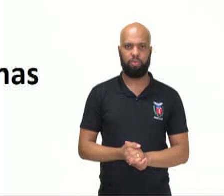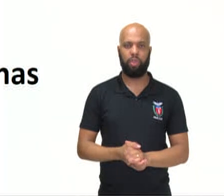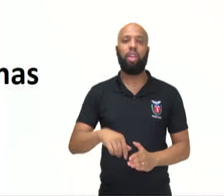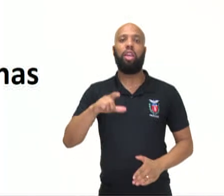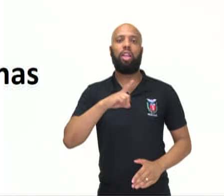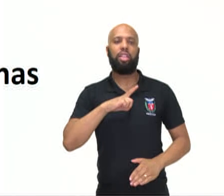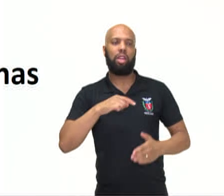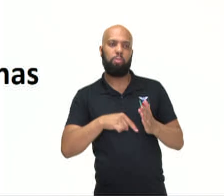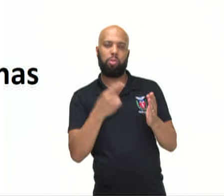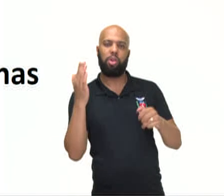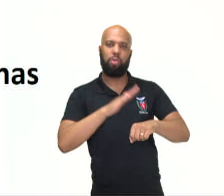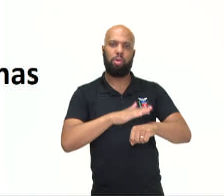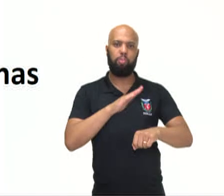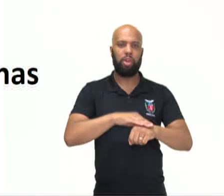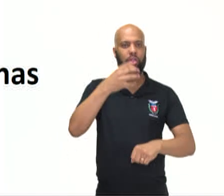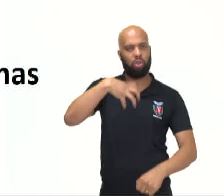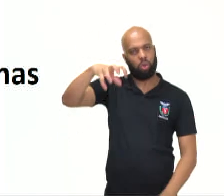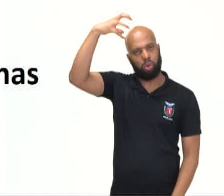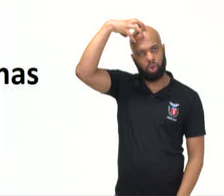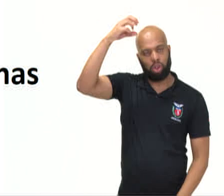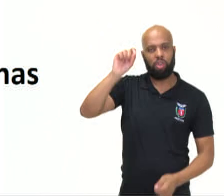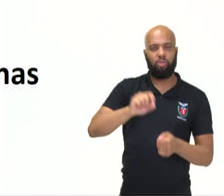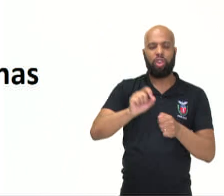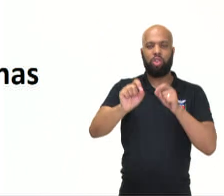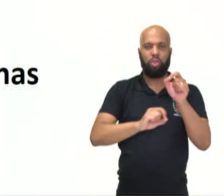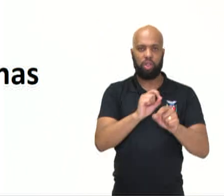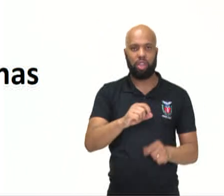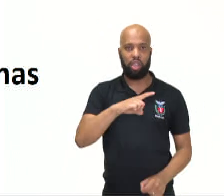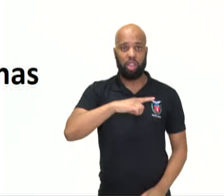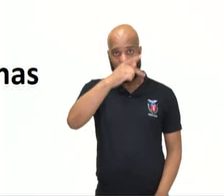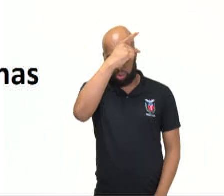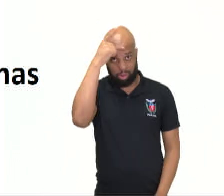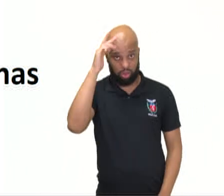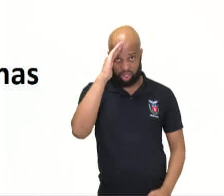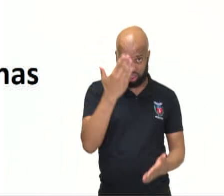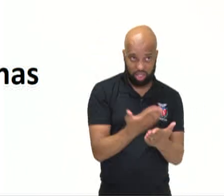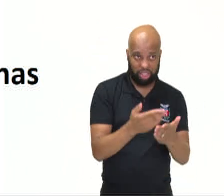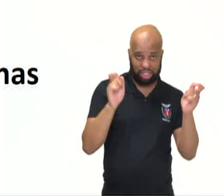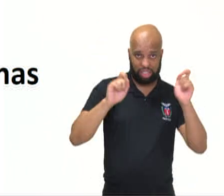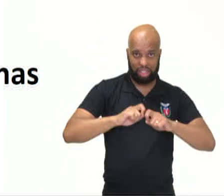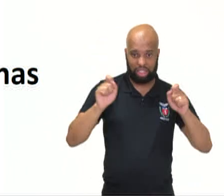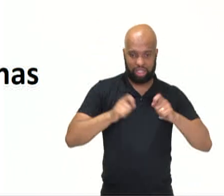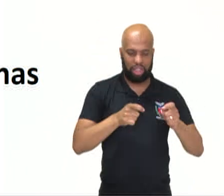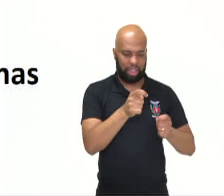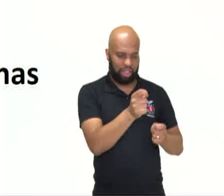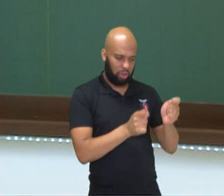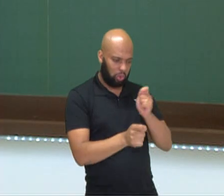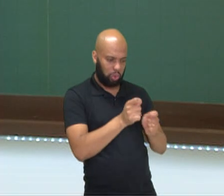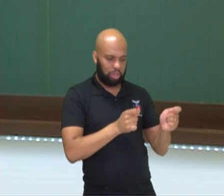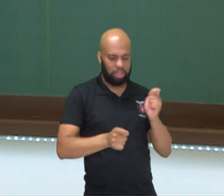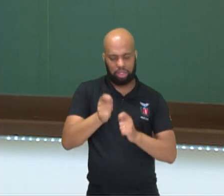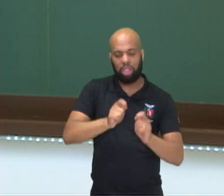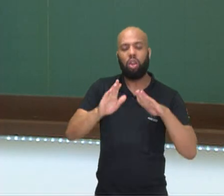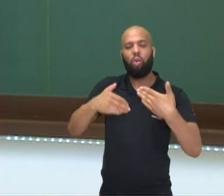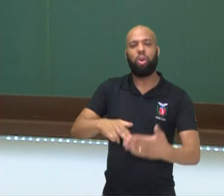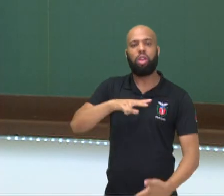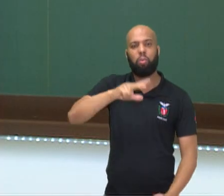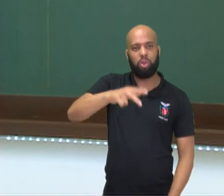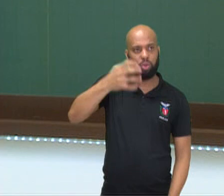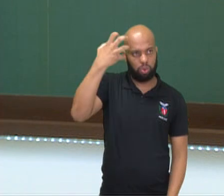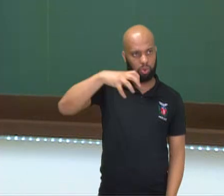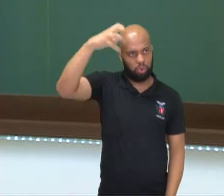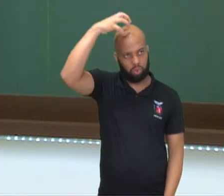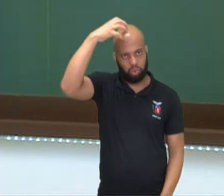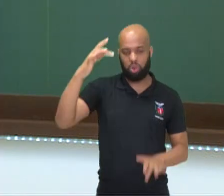primeiro momento, a coroa ela levou os rebeldes a acreditarem numa possível negociação. Então, a coroa portuguesa